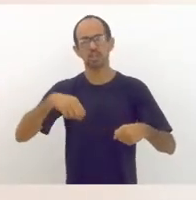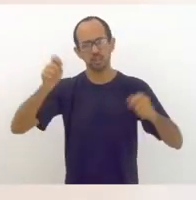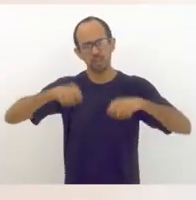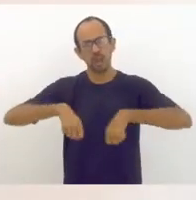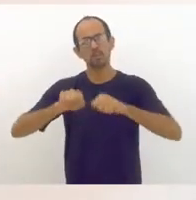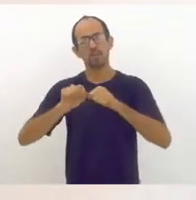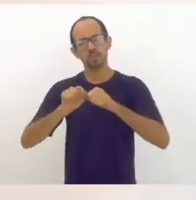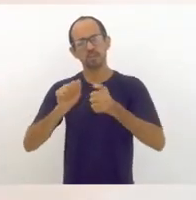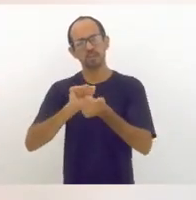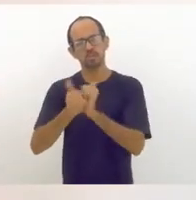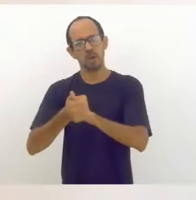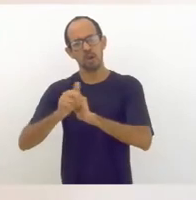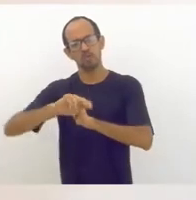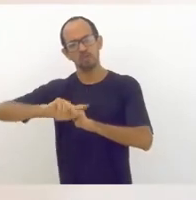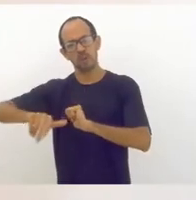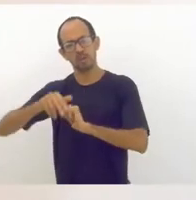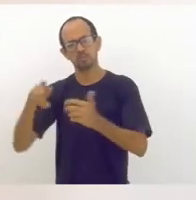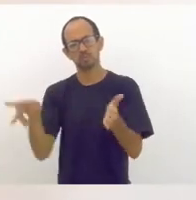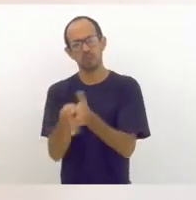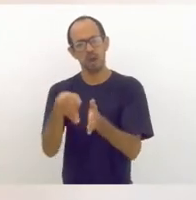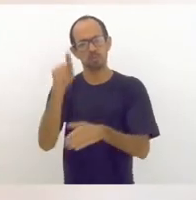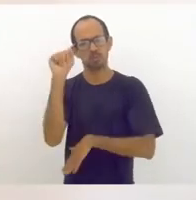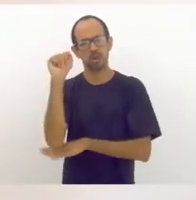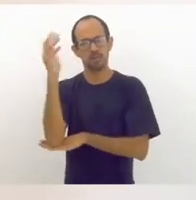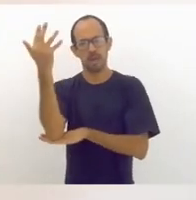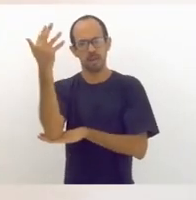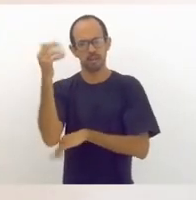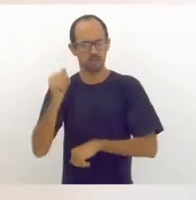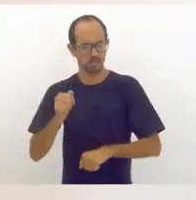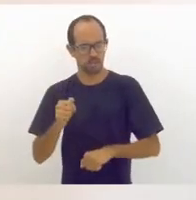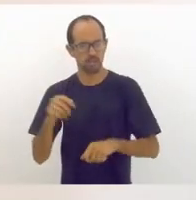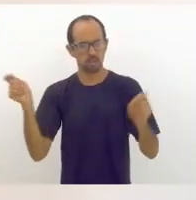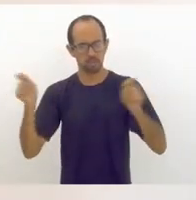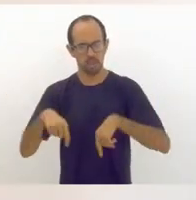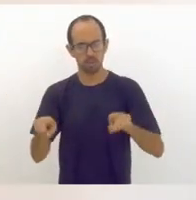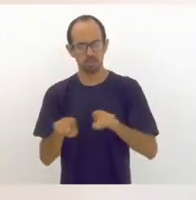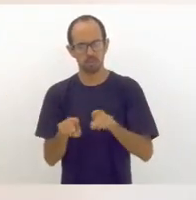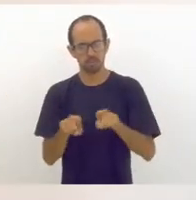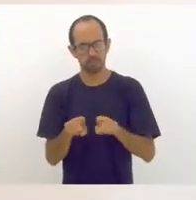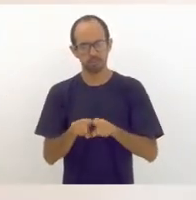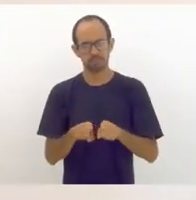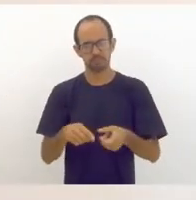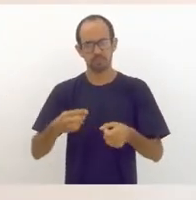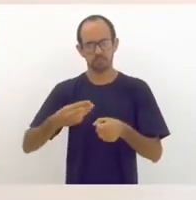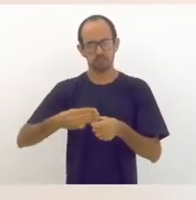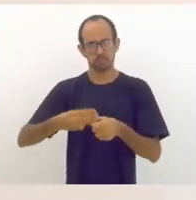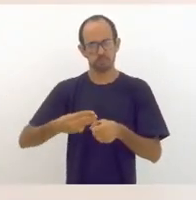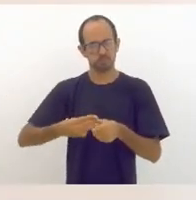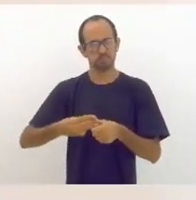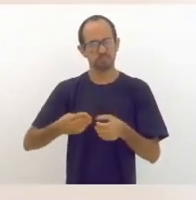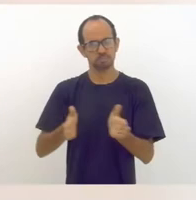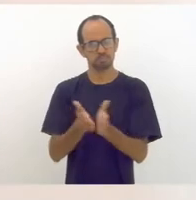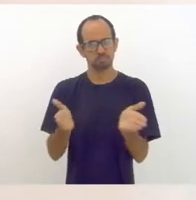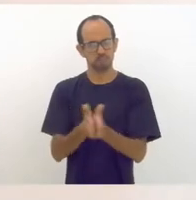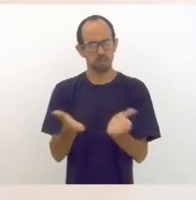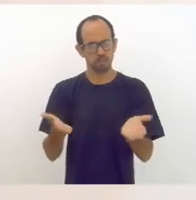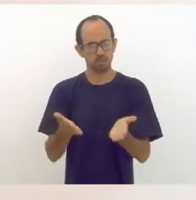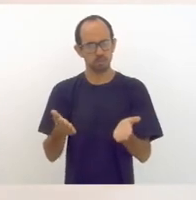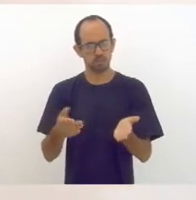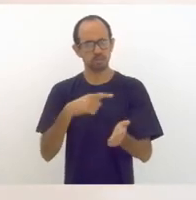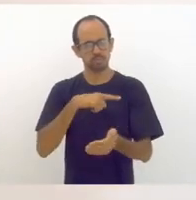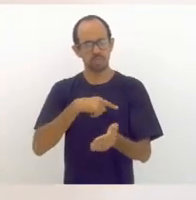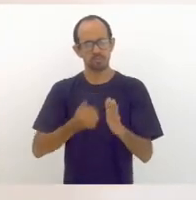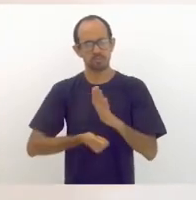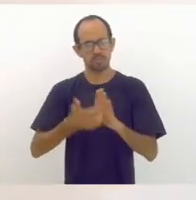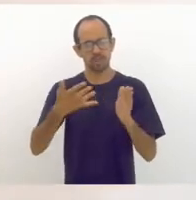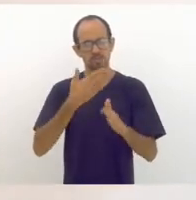para as cidades. É até nessa beira do Paraíba, atrai para distritos menos favorecidos. Temos diversas opções de canoagem,